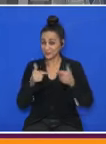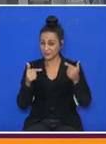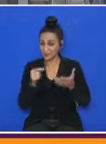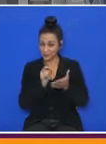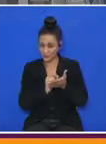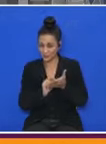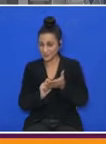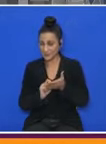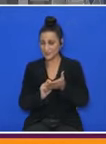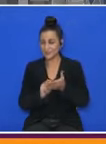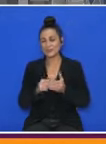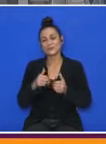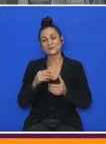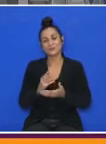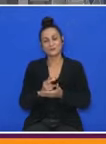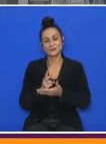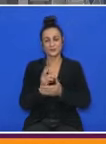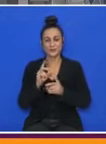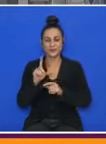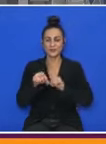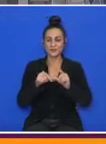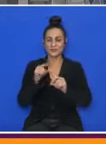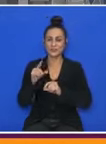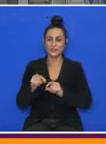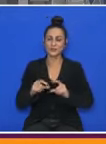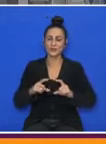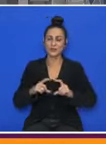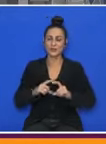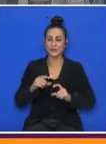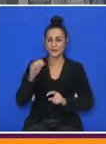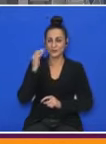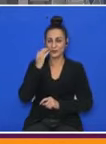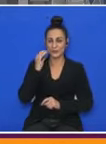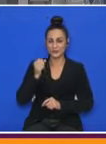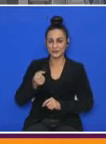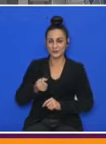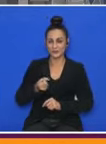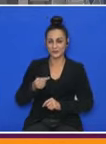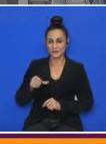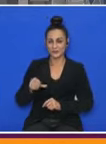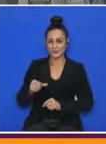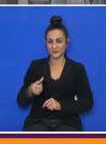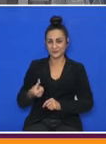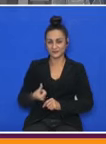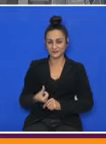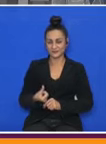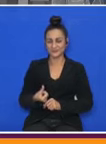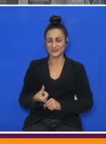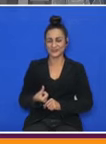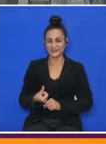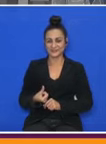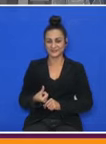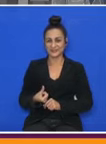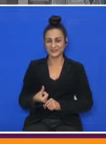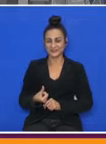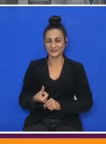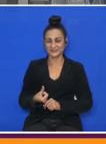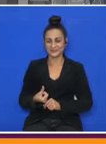Tá marcando. Vamos seguir sorteando. Bola rosa, número 96. Rosa,